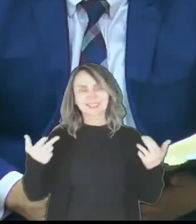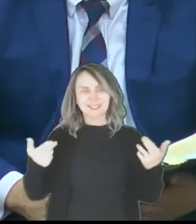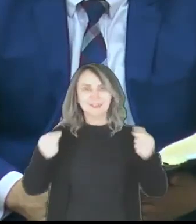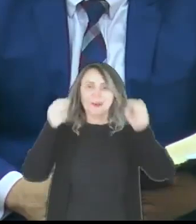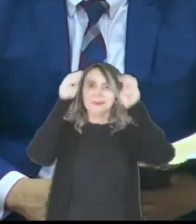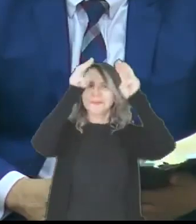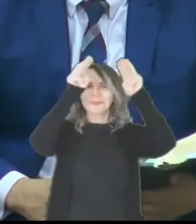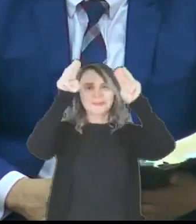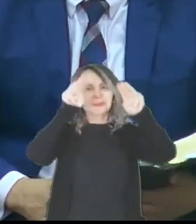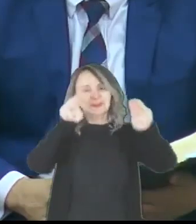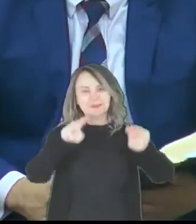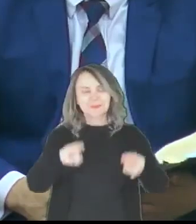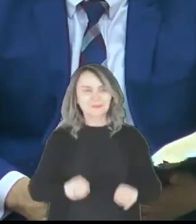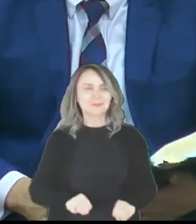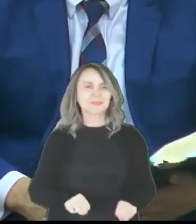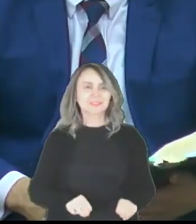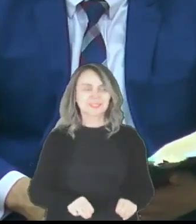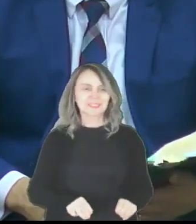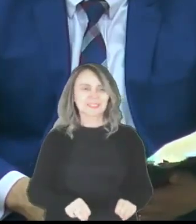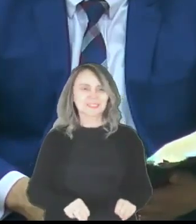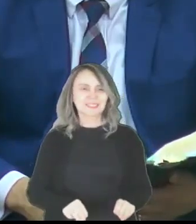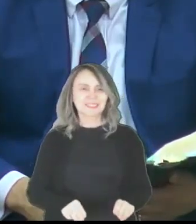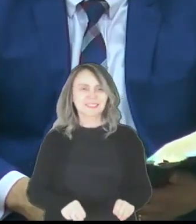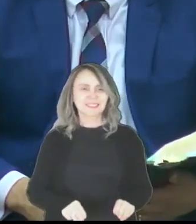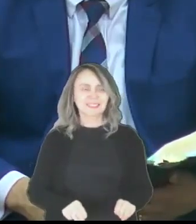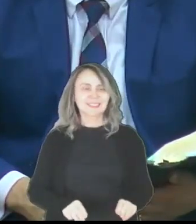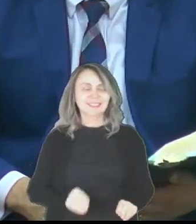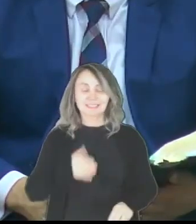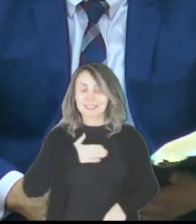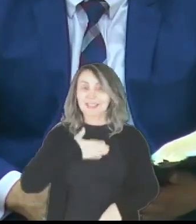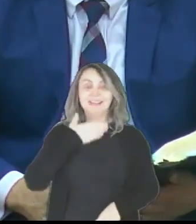veio de uma forma inusitada,